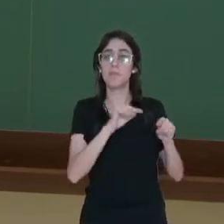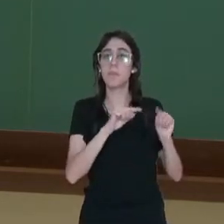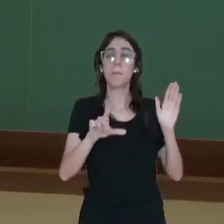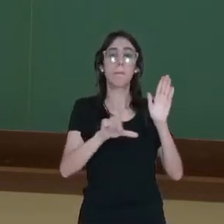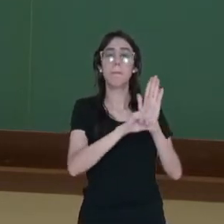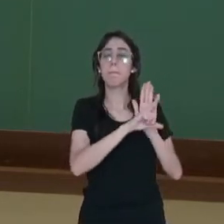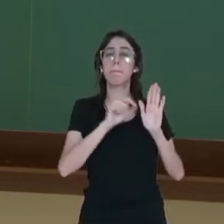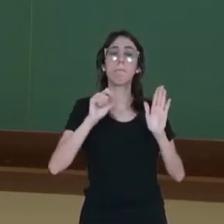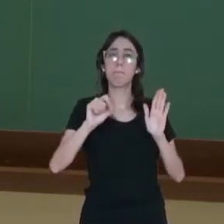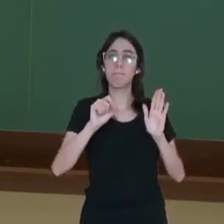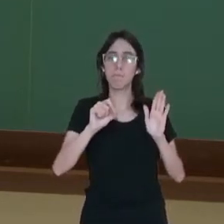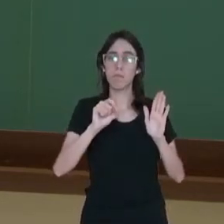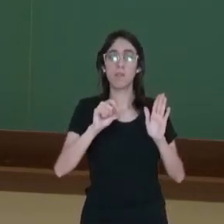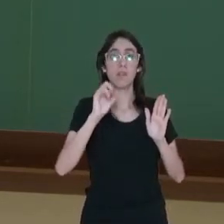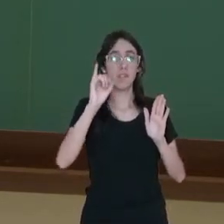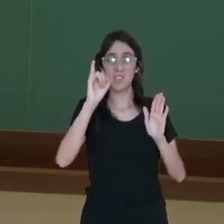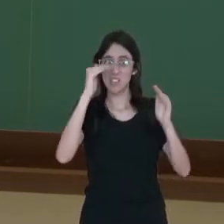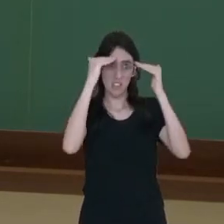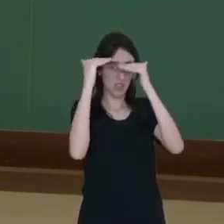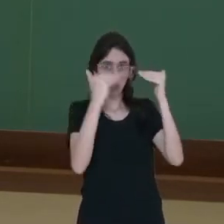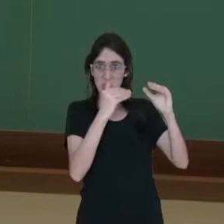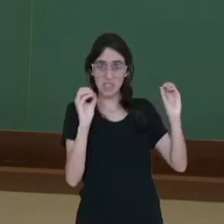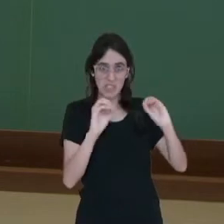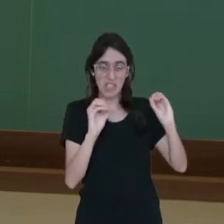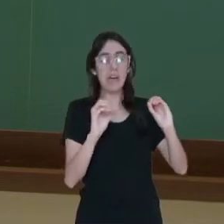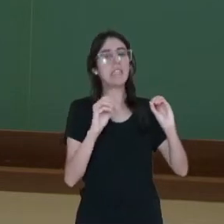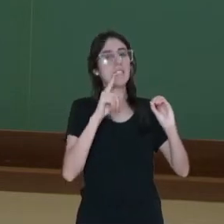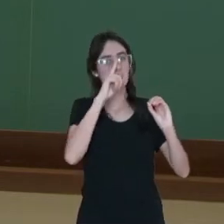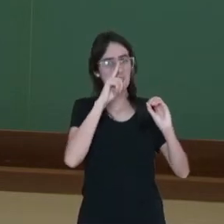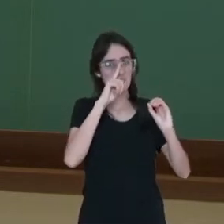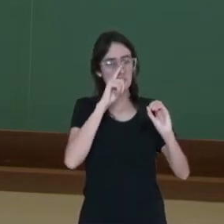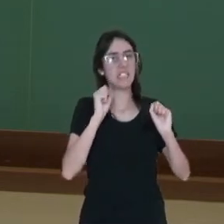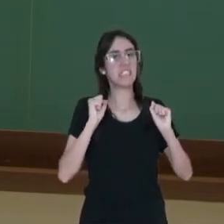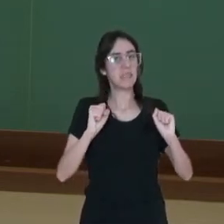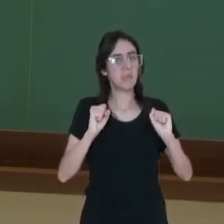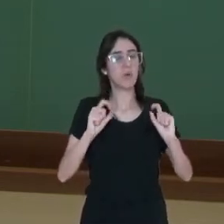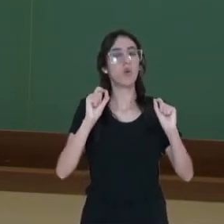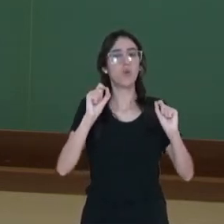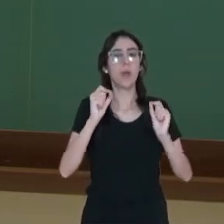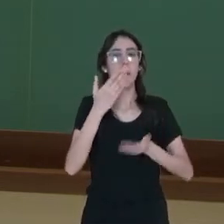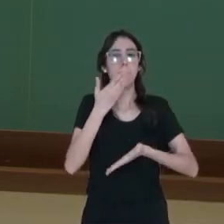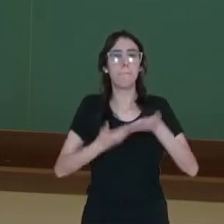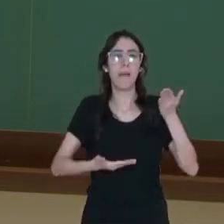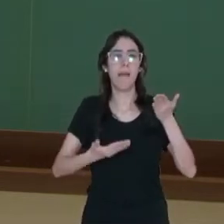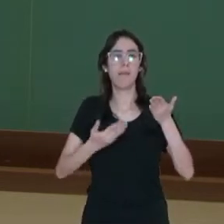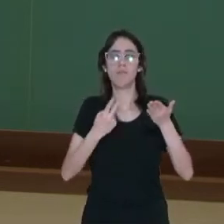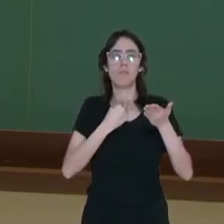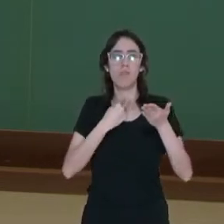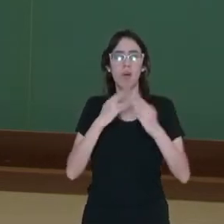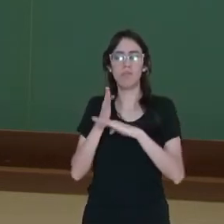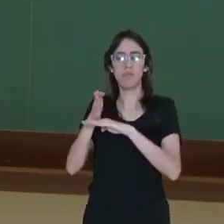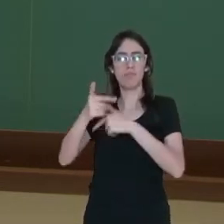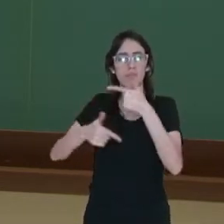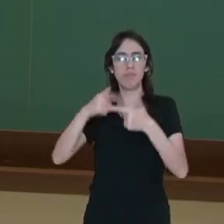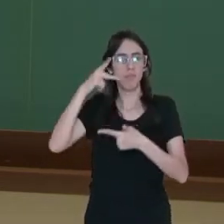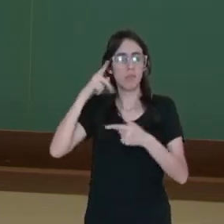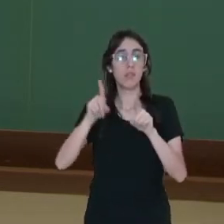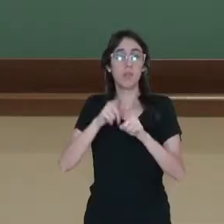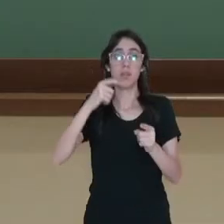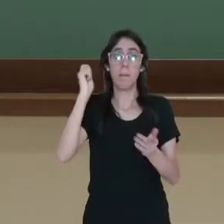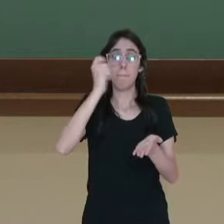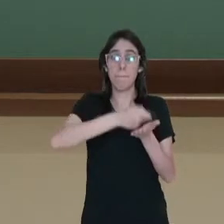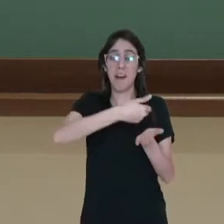prevê graves punições. Punições essas que vão desde a perda de direitos políticos até o pagamento de multa